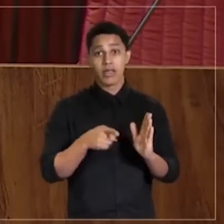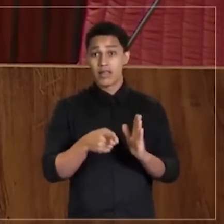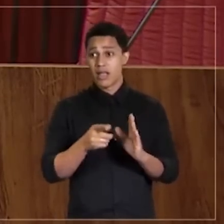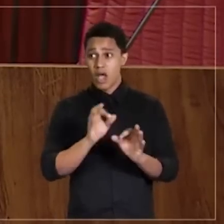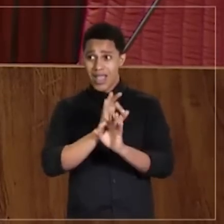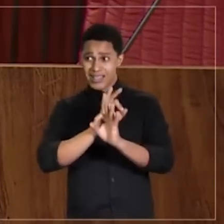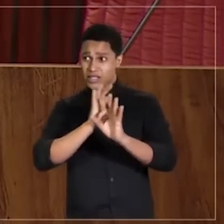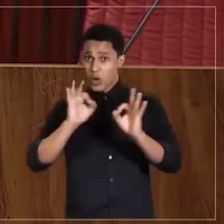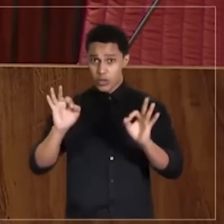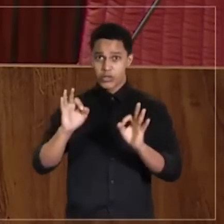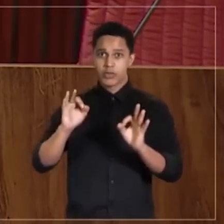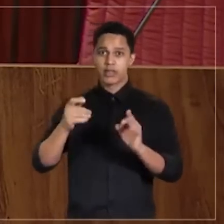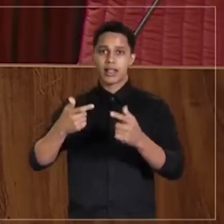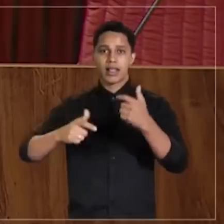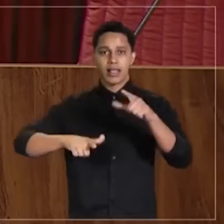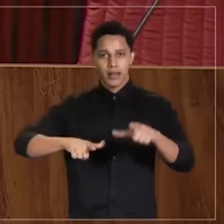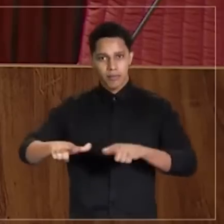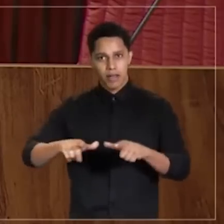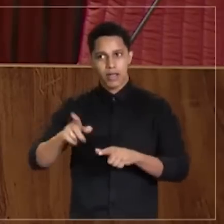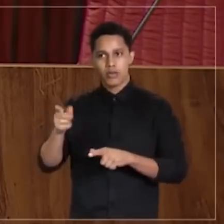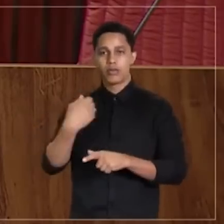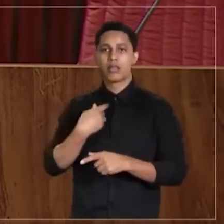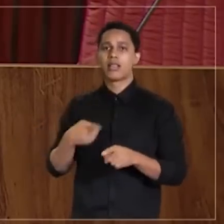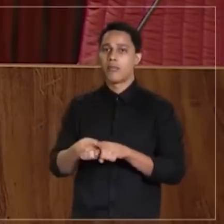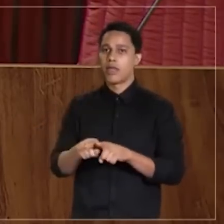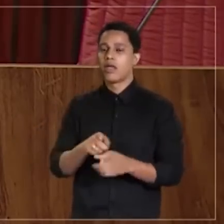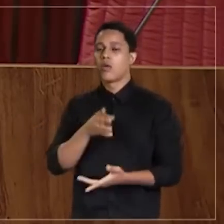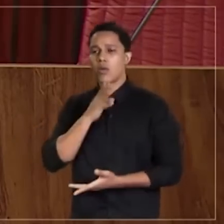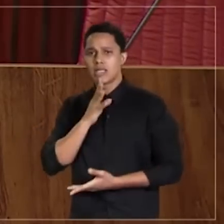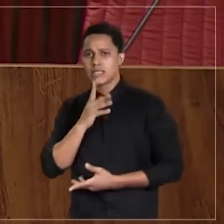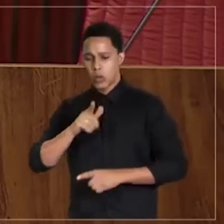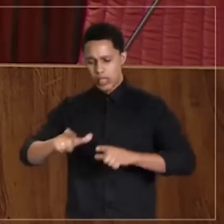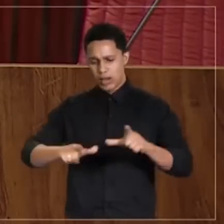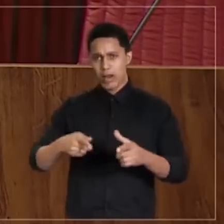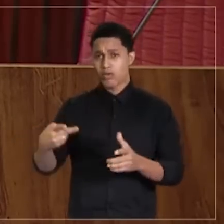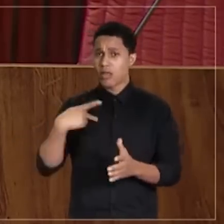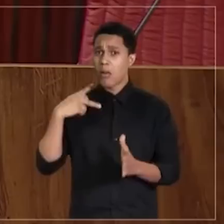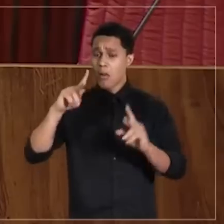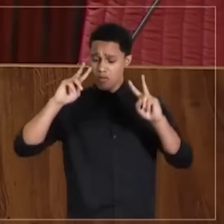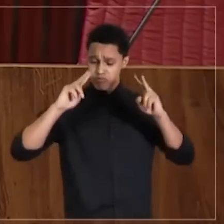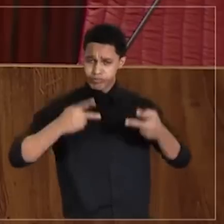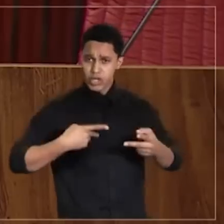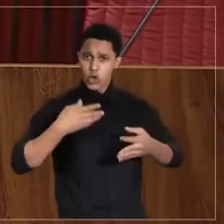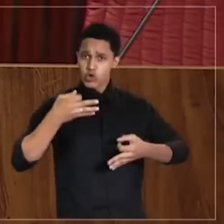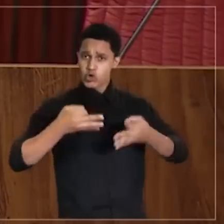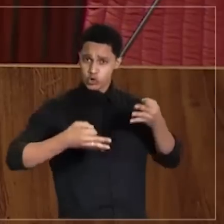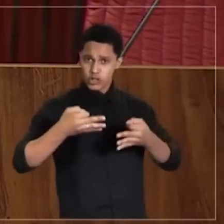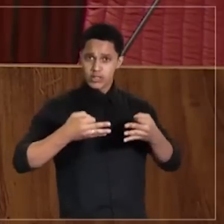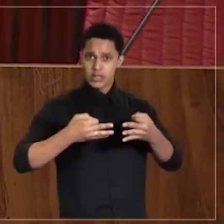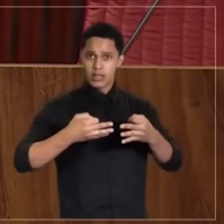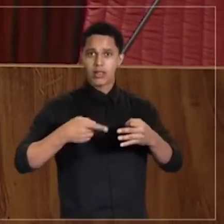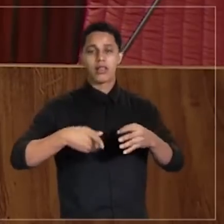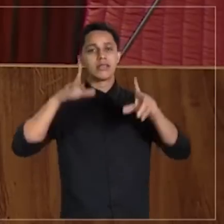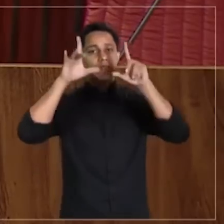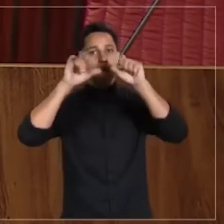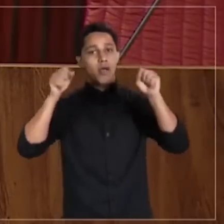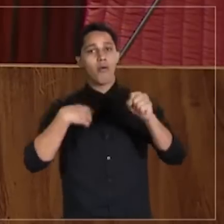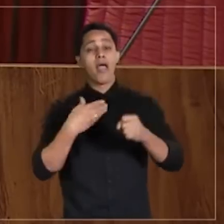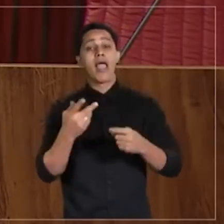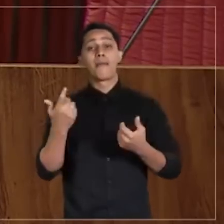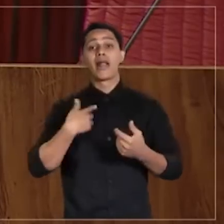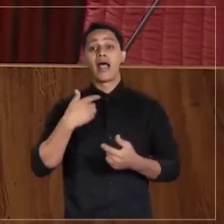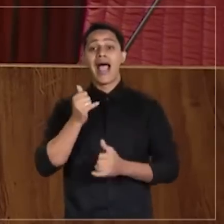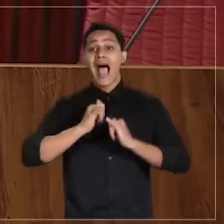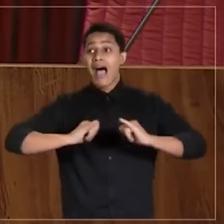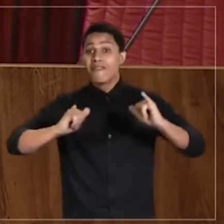excelência, para além de dar o devido reconhecimento ao trabalho desta justiça especializada, serve para alertar que o objeto deste julgamento não